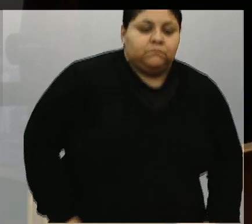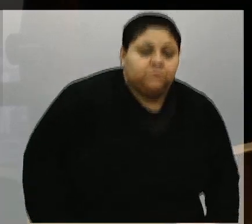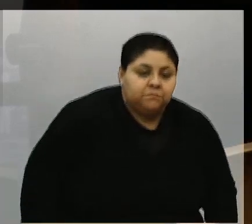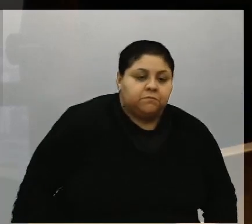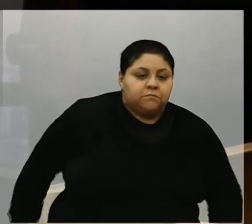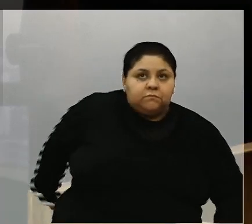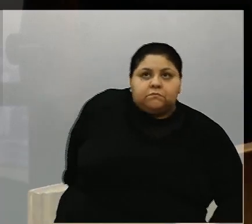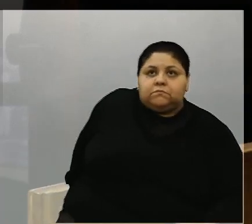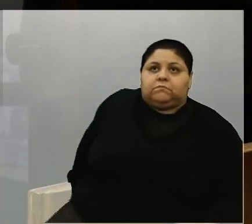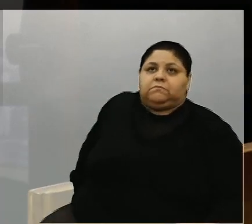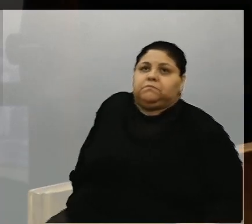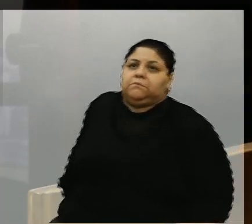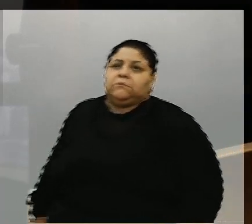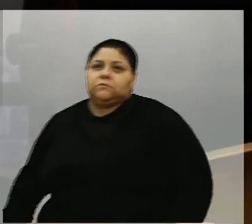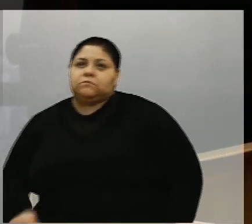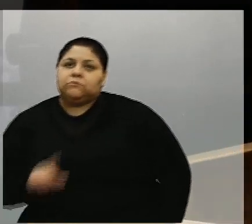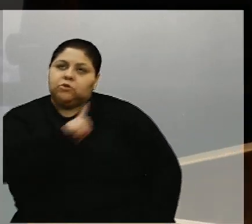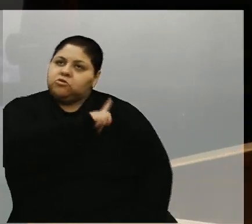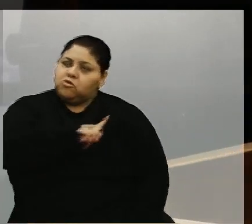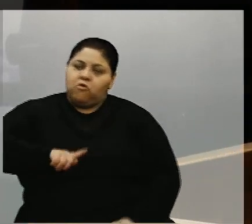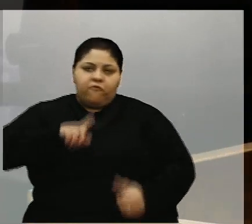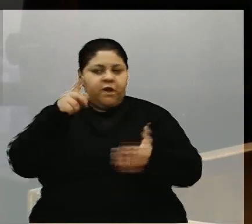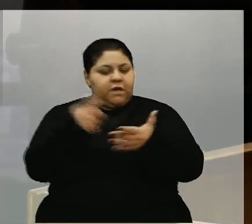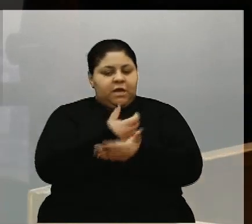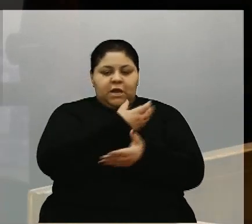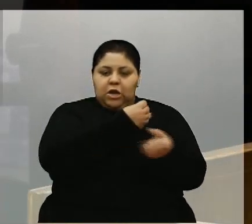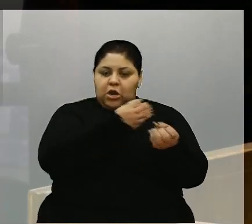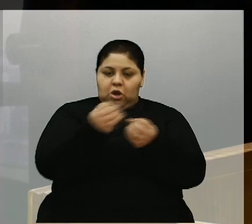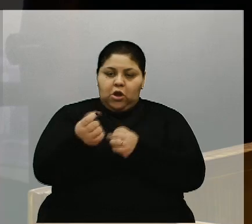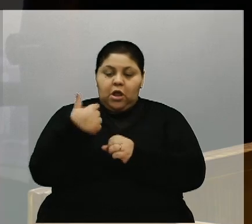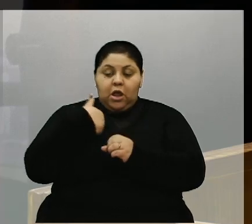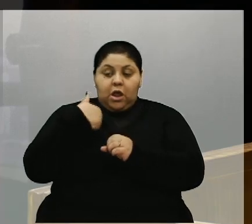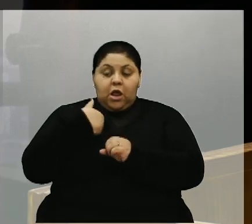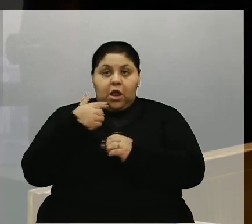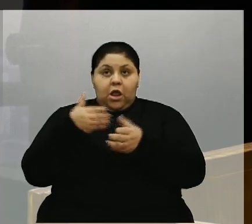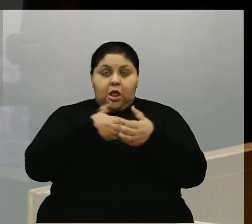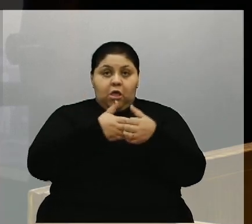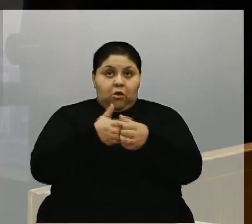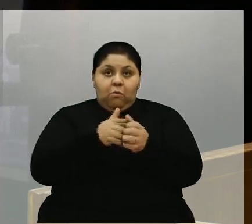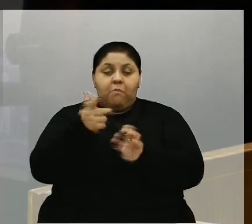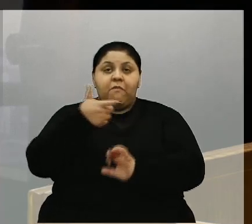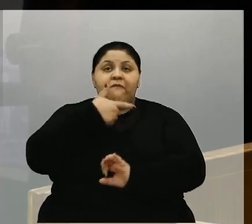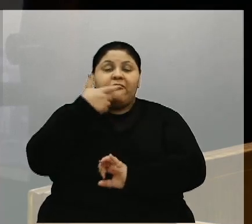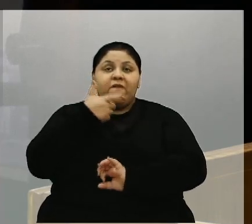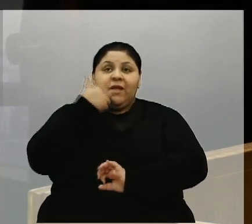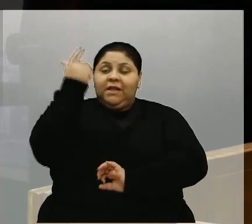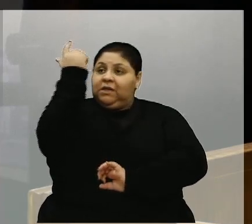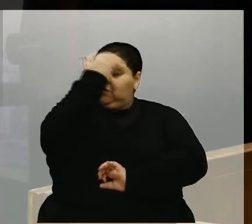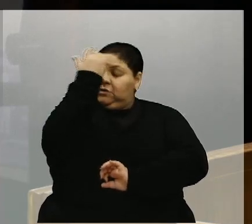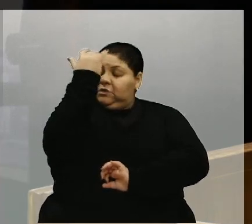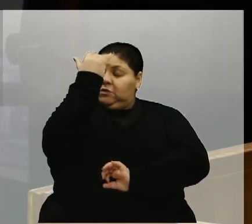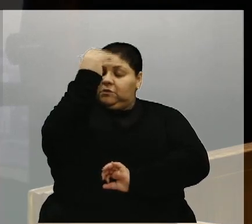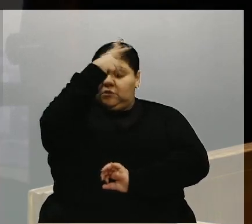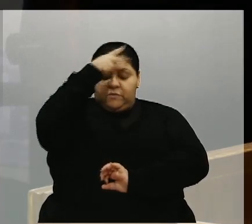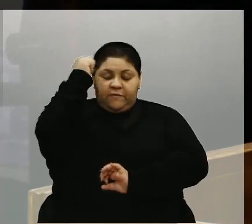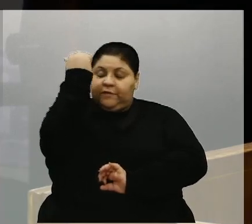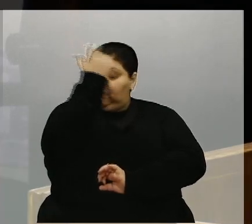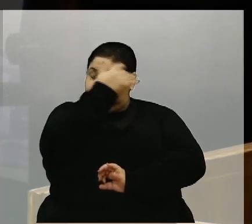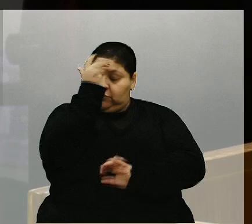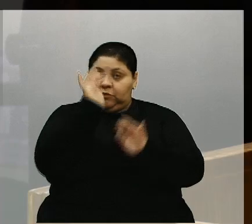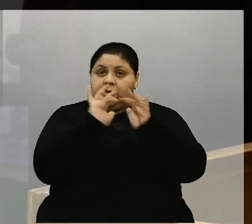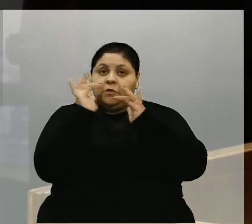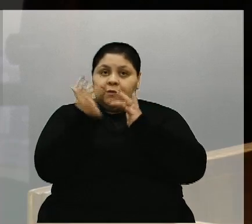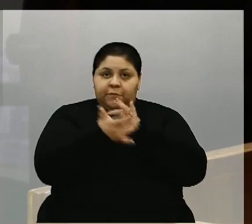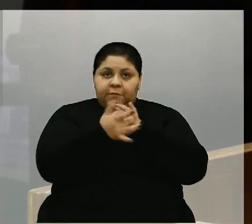baixo. Ontem eu acompanhei uma manifestação do prefeito Adiló nas suas redes sociais